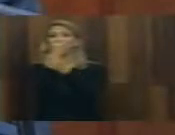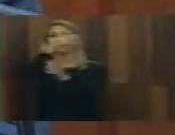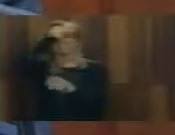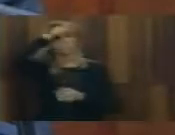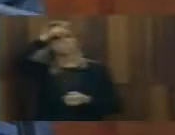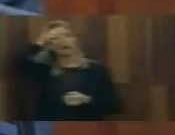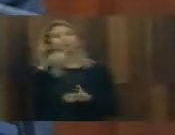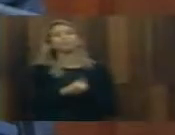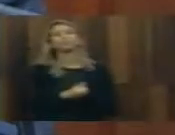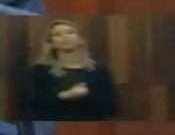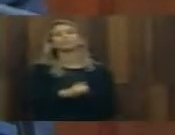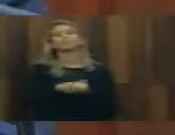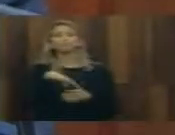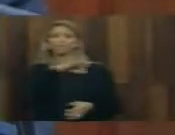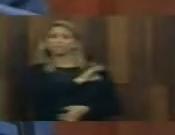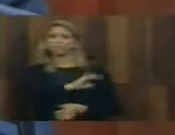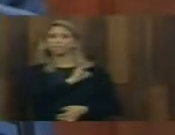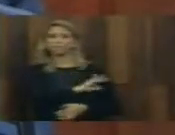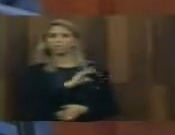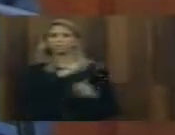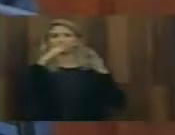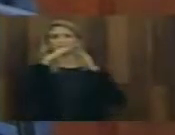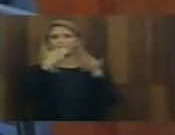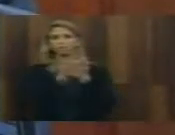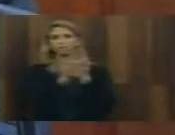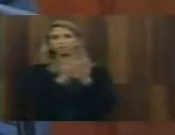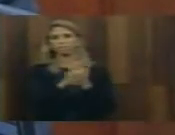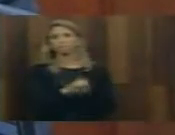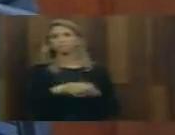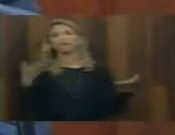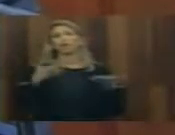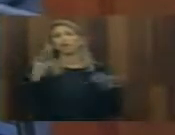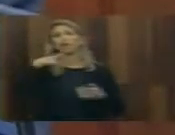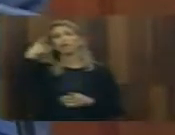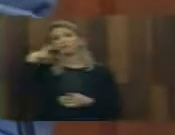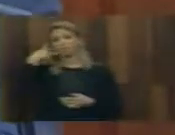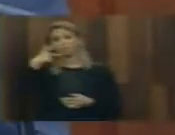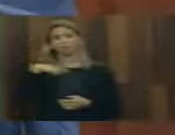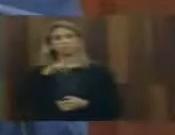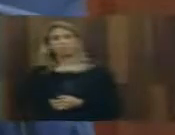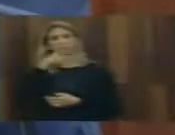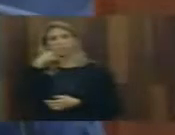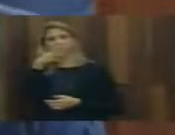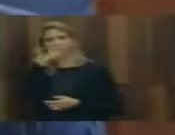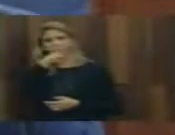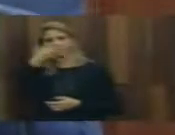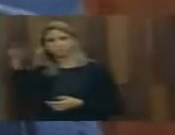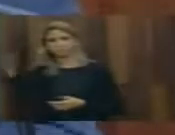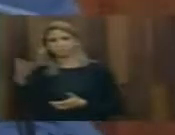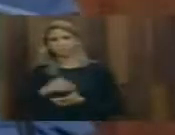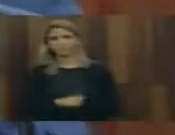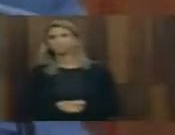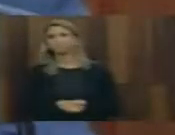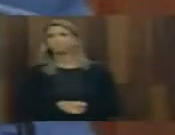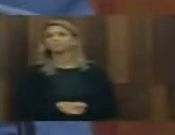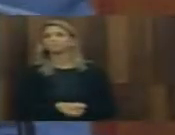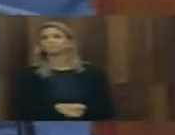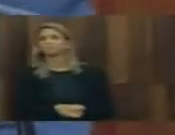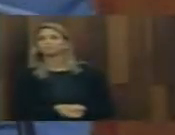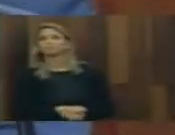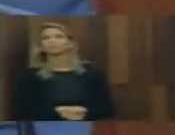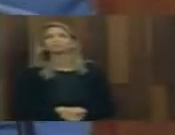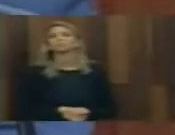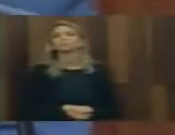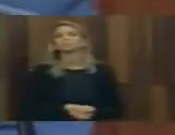de Tamoios. Em discussão, indicação. Para discutir. Para discutir, a vereadora autora. É só para ressaltar, senhor presidente, que